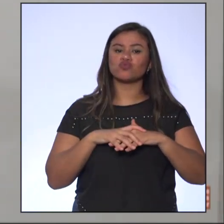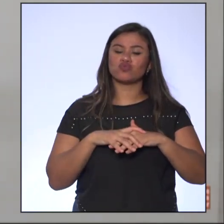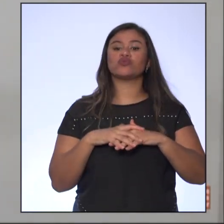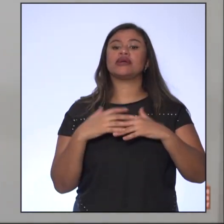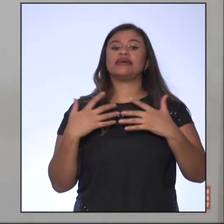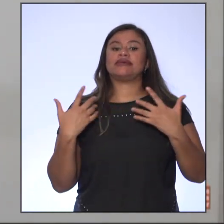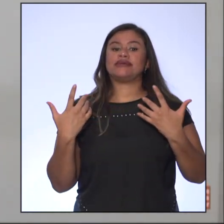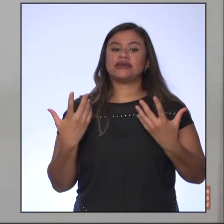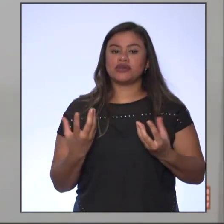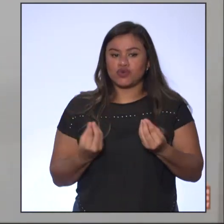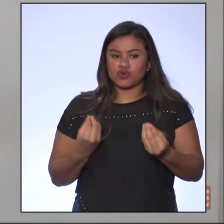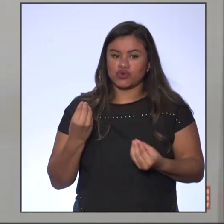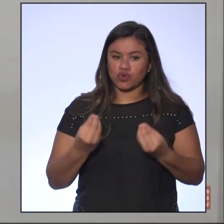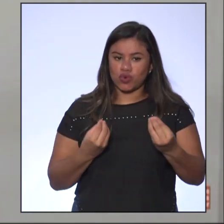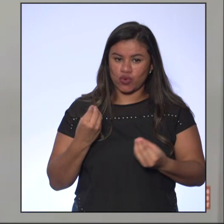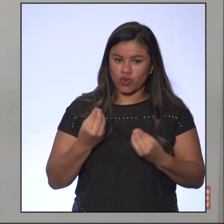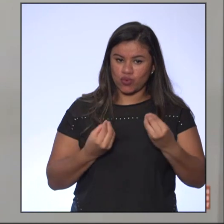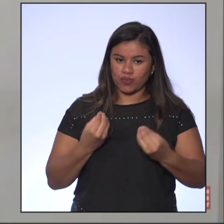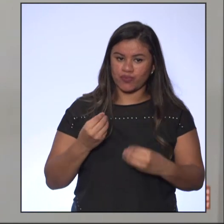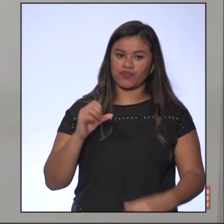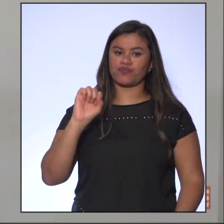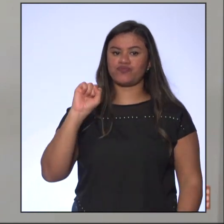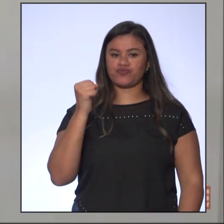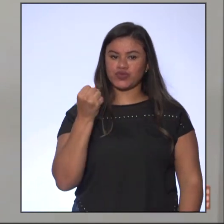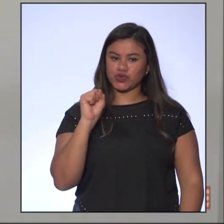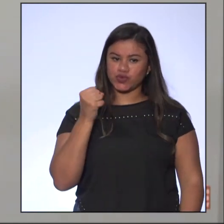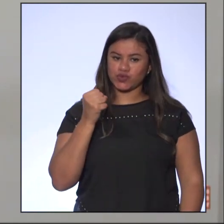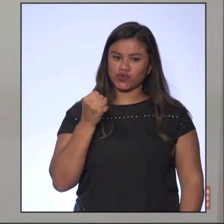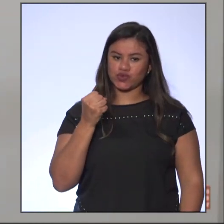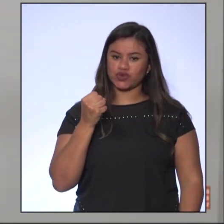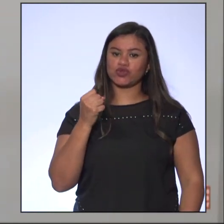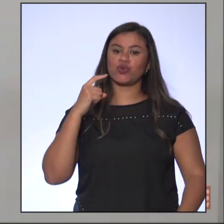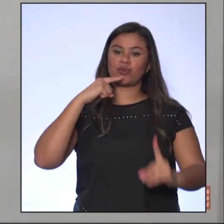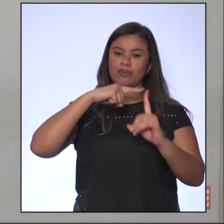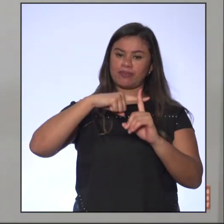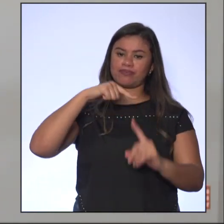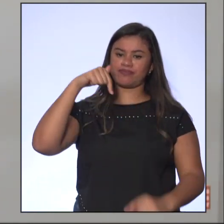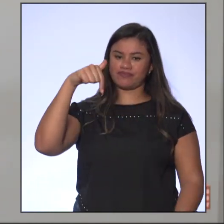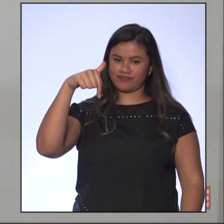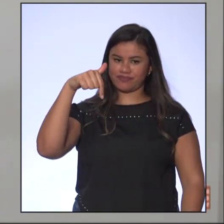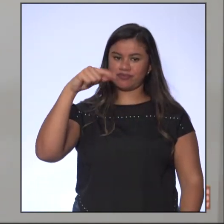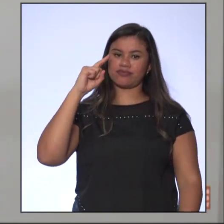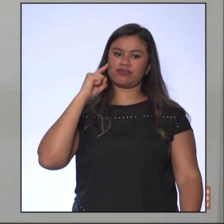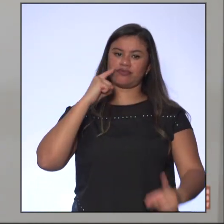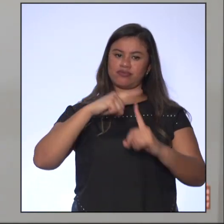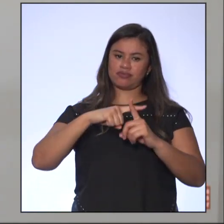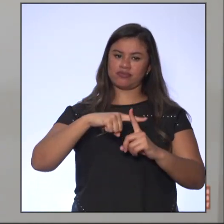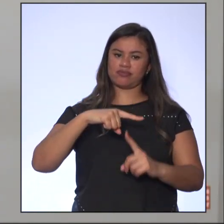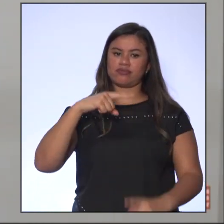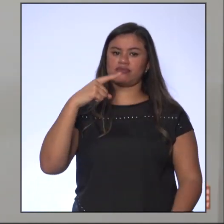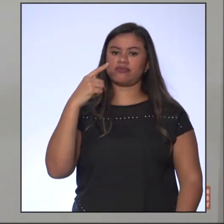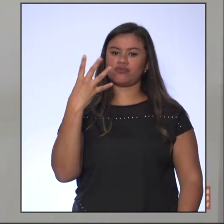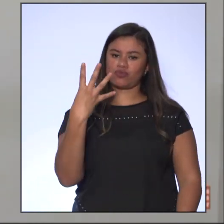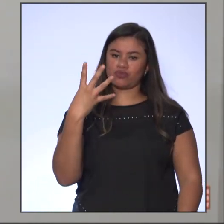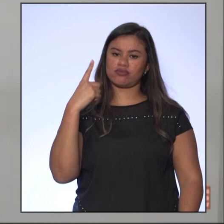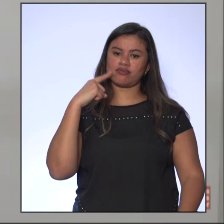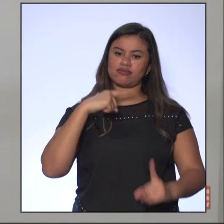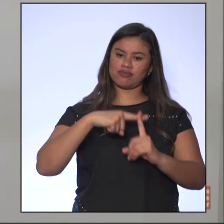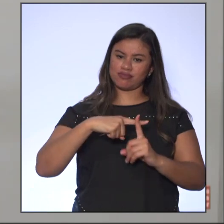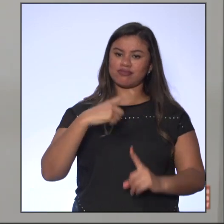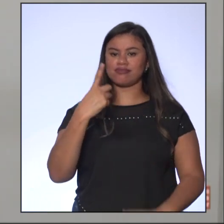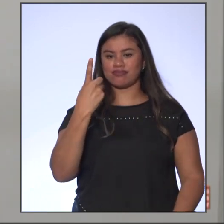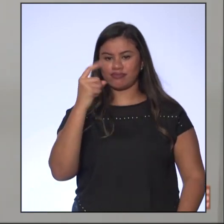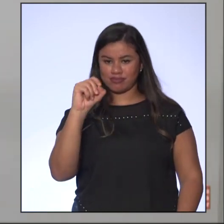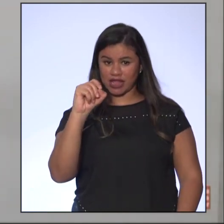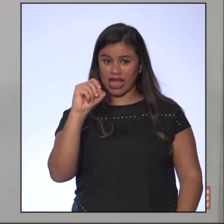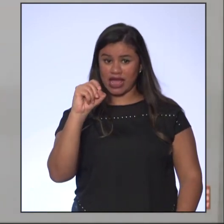vai somar os valores 8 mais 7 mais 4 mais 10 e vai dividir